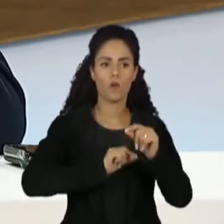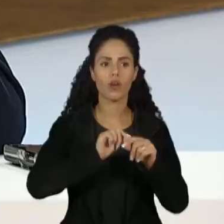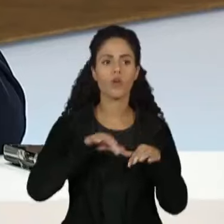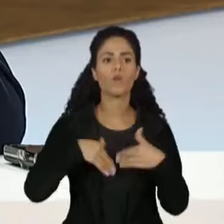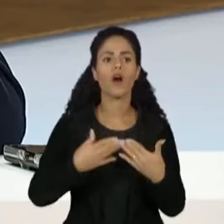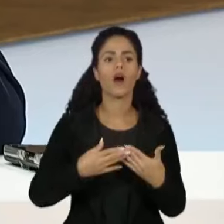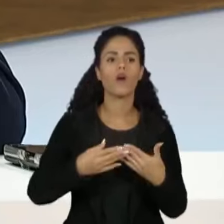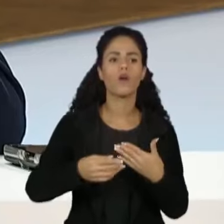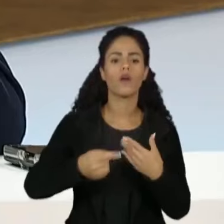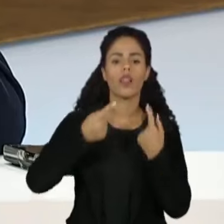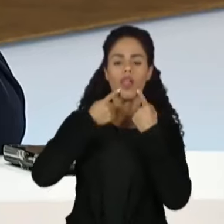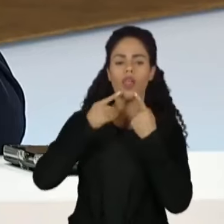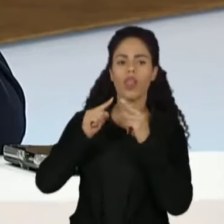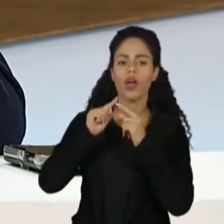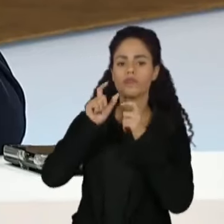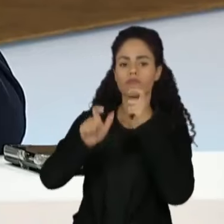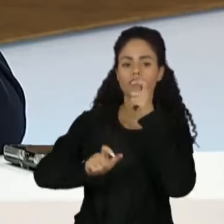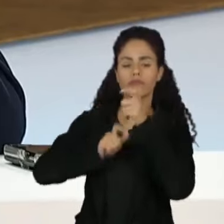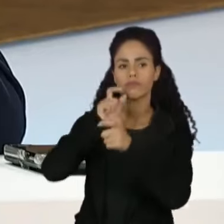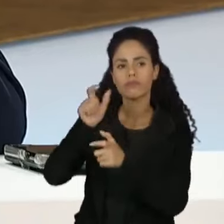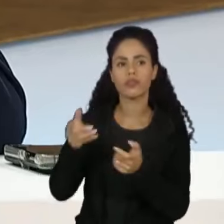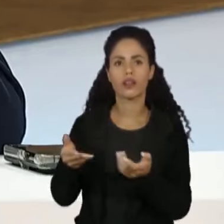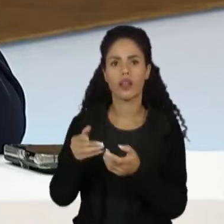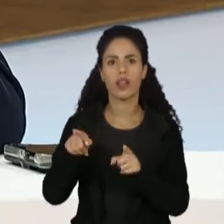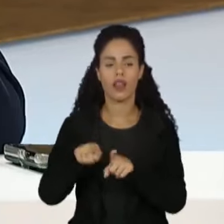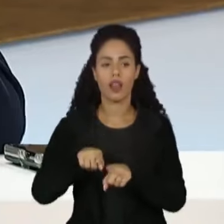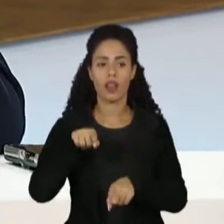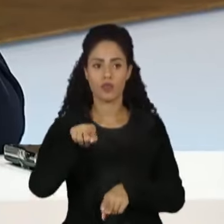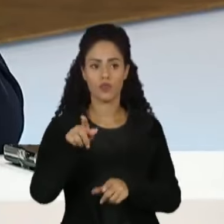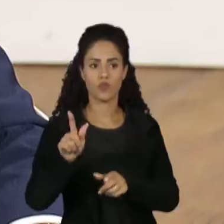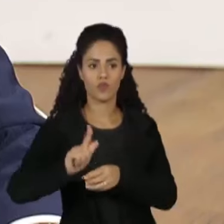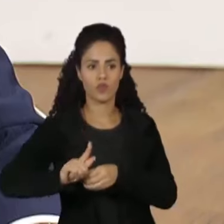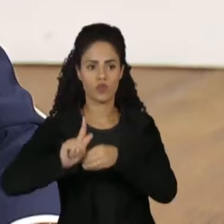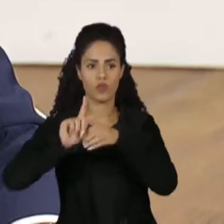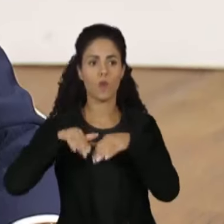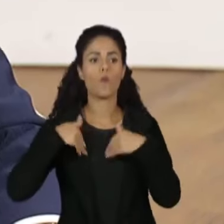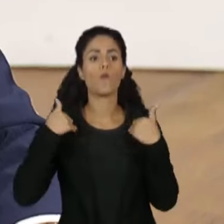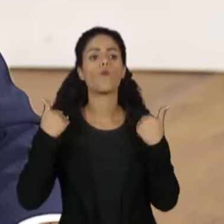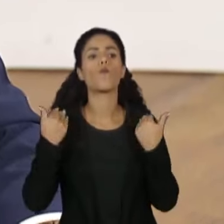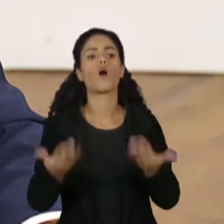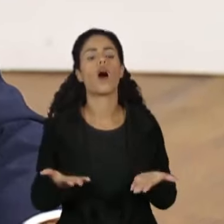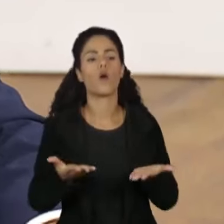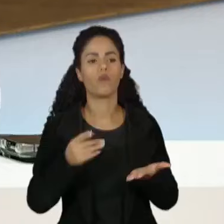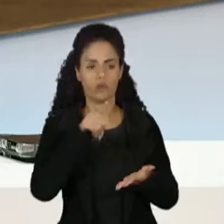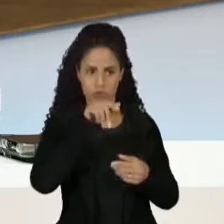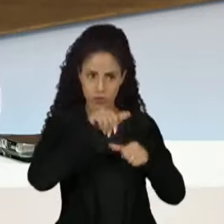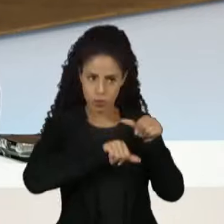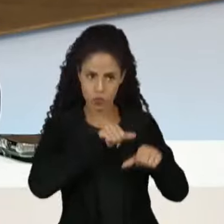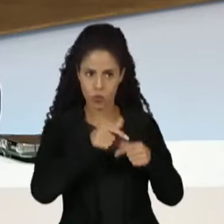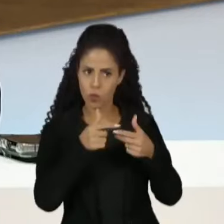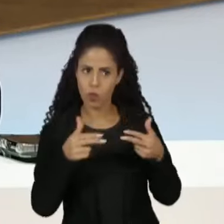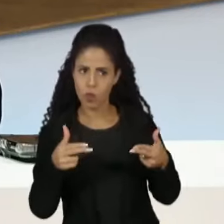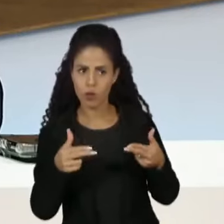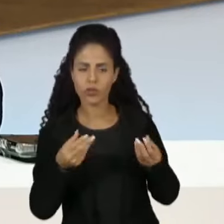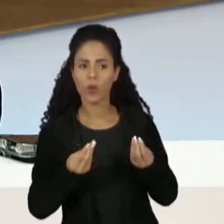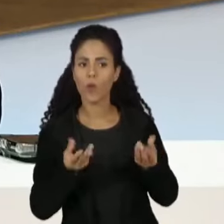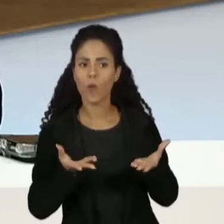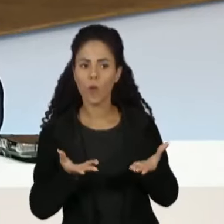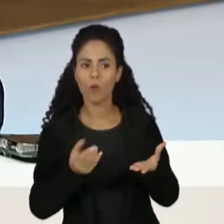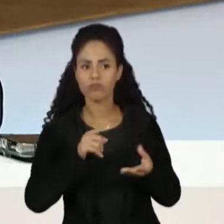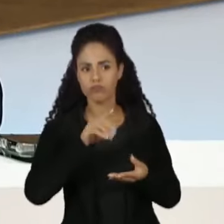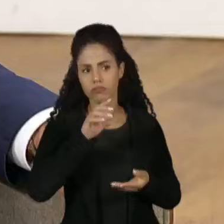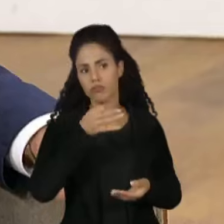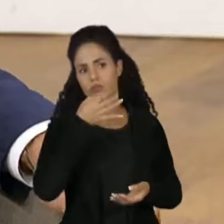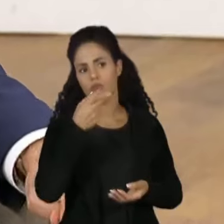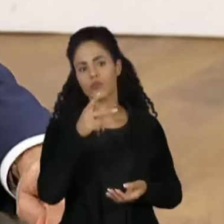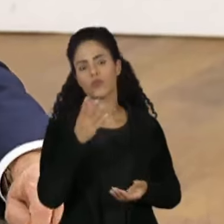críticas o senhor pretende atacar na sua gestão? O senhor vai fazer alguma mudança regimental, por exemplo? O que o senhor pretende